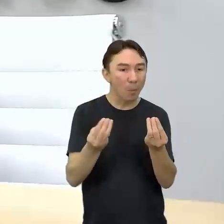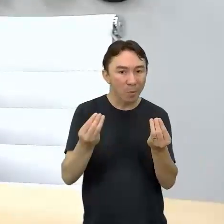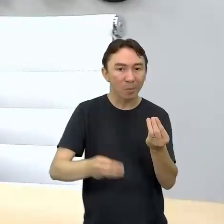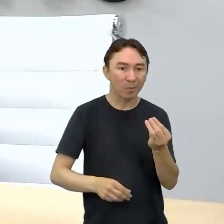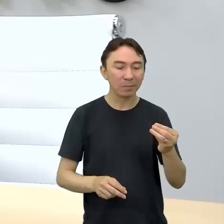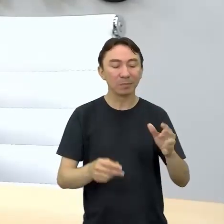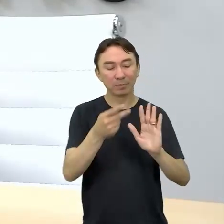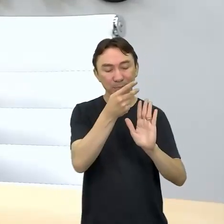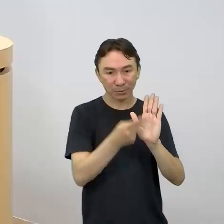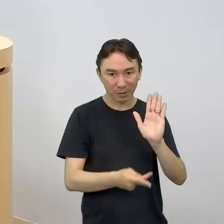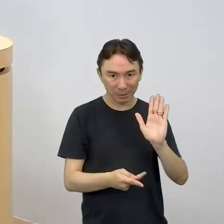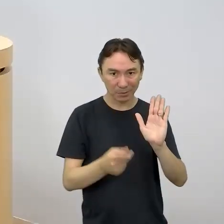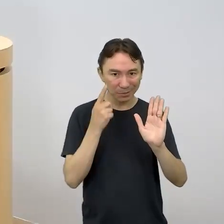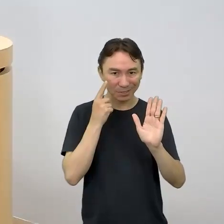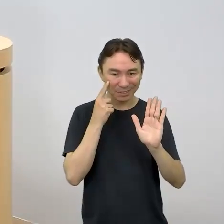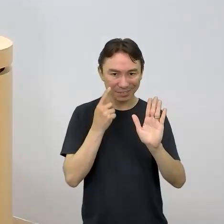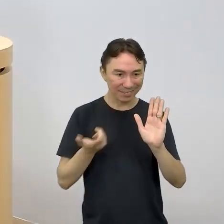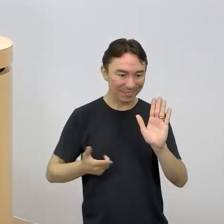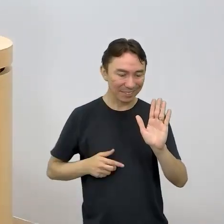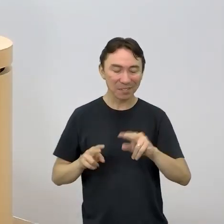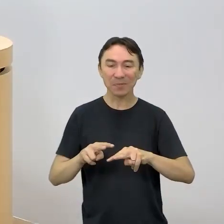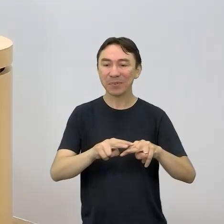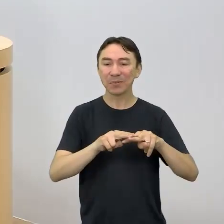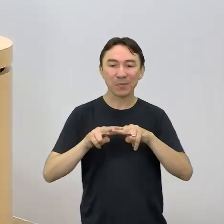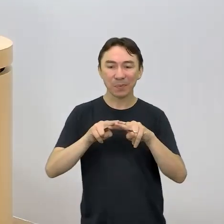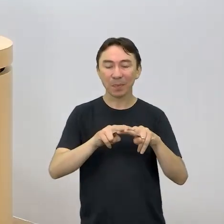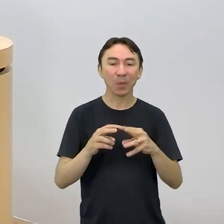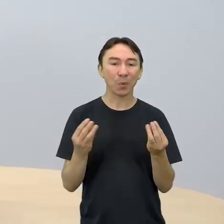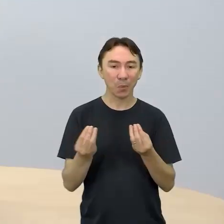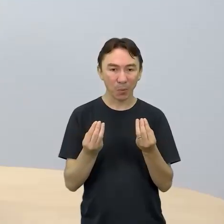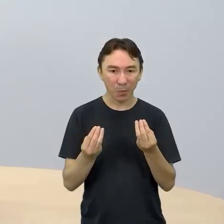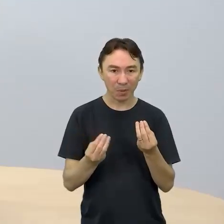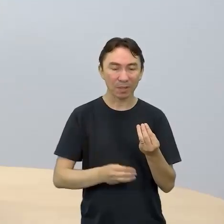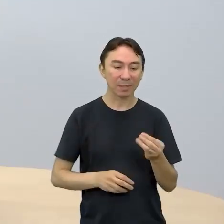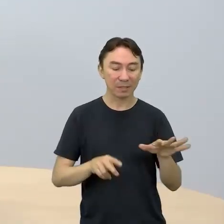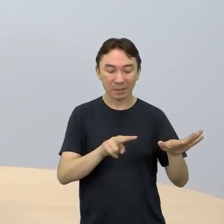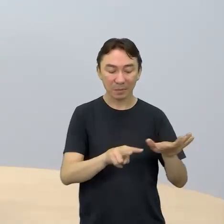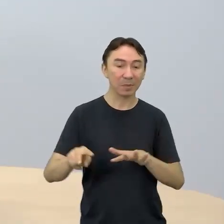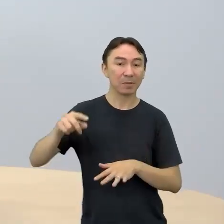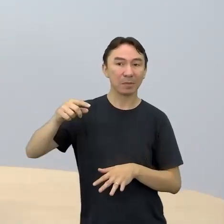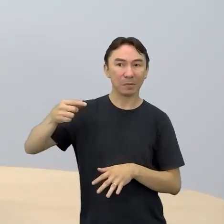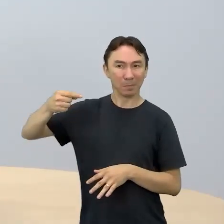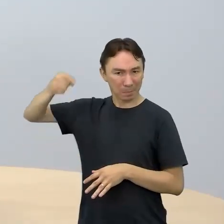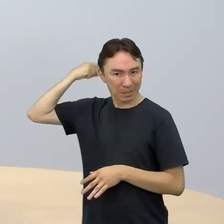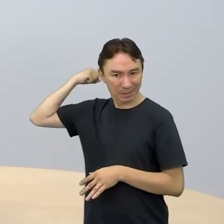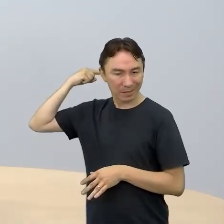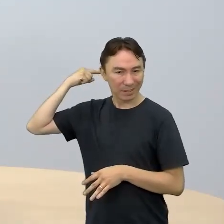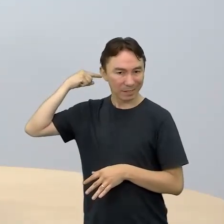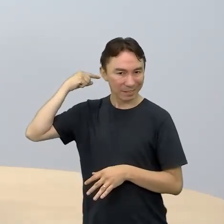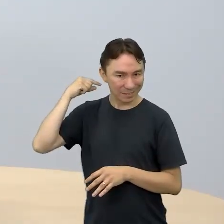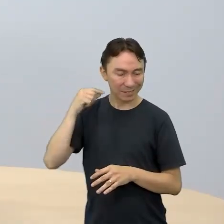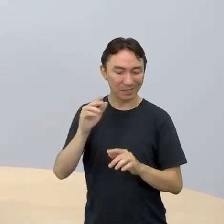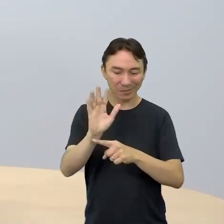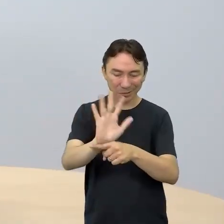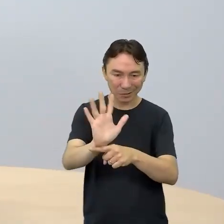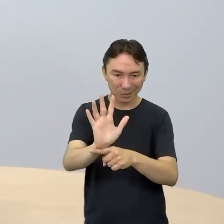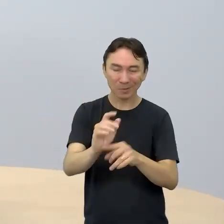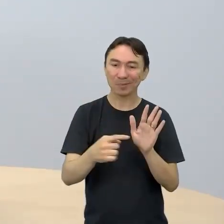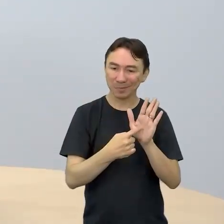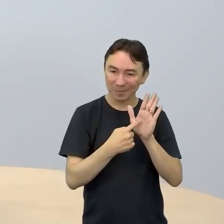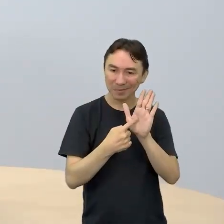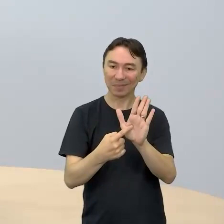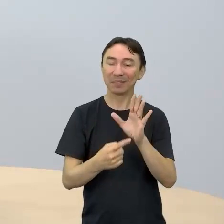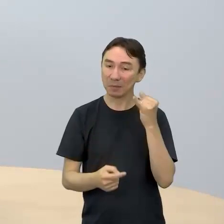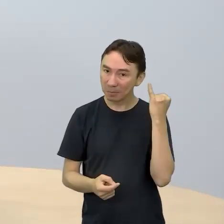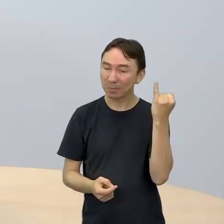recuperação. É isso mesmo. Então, nós trouxemos o vídeo semana passada, que foi um vídeo muito importante. Nós